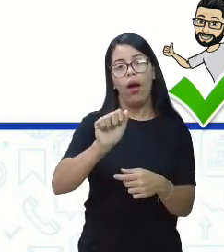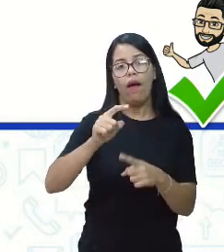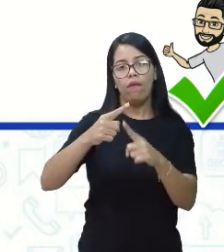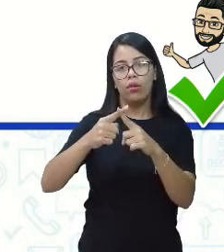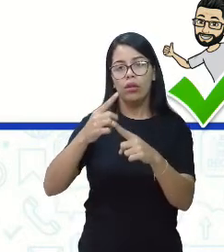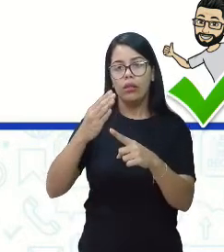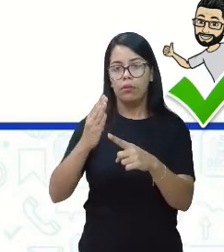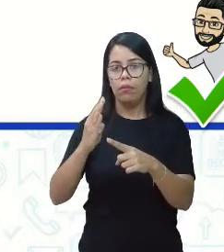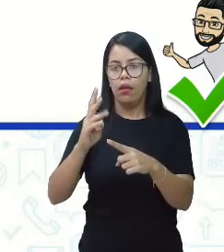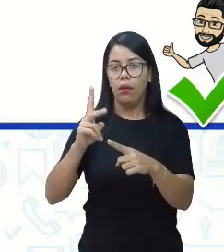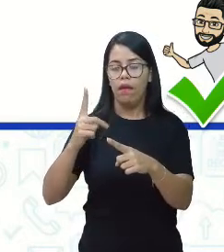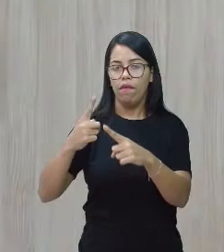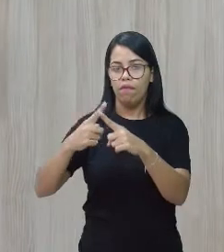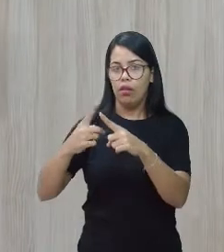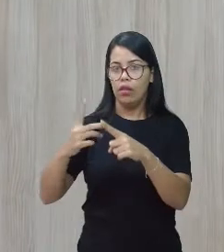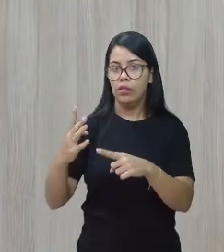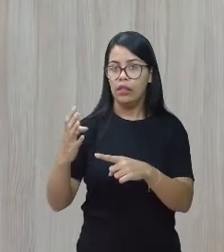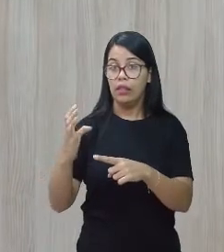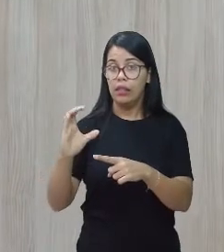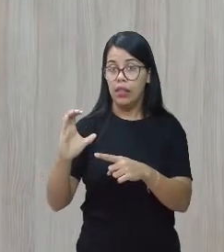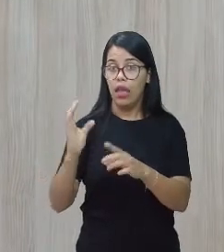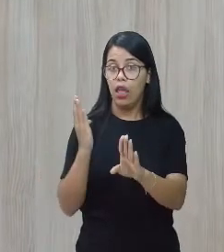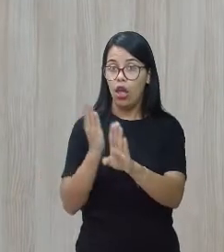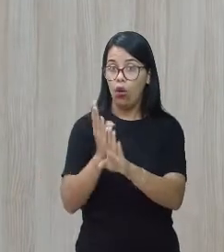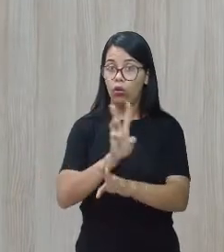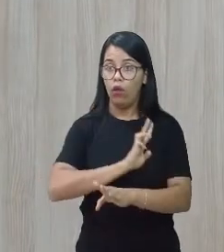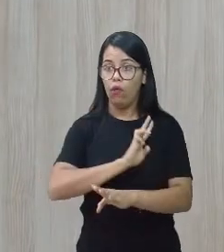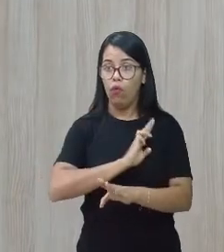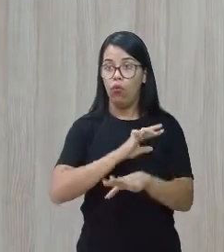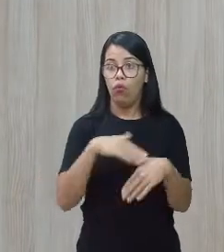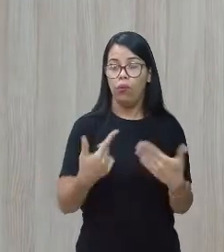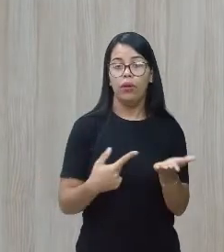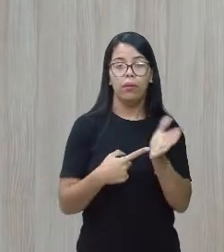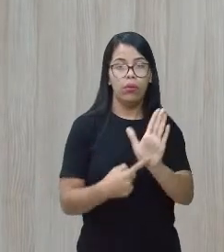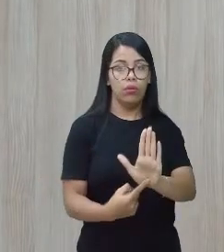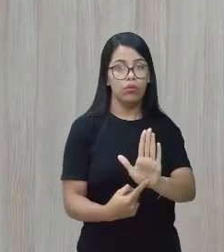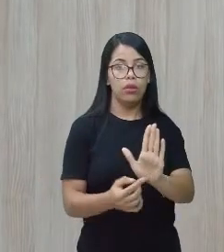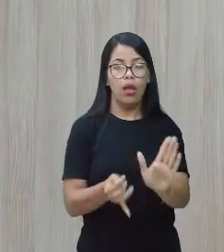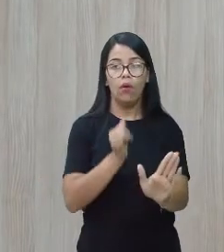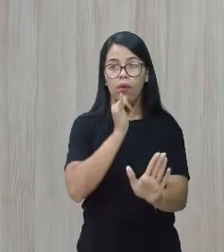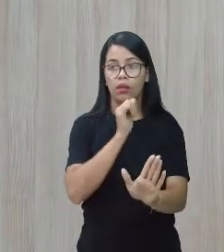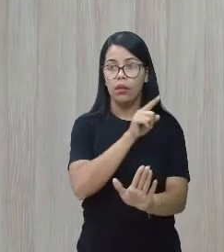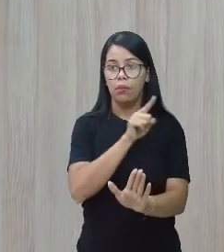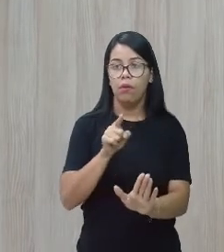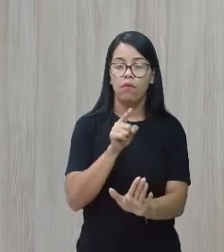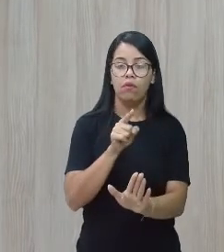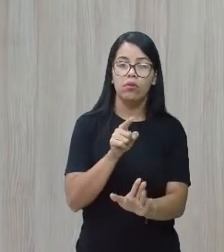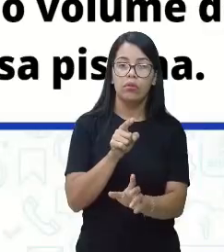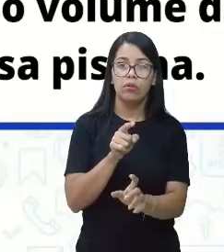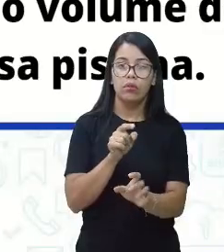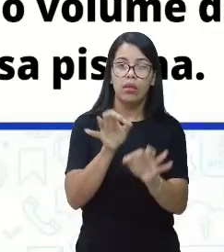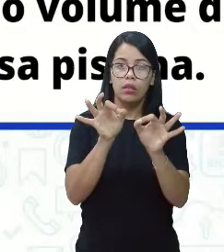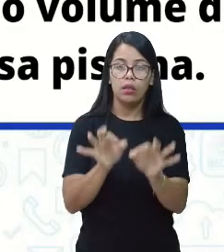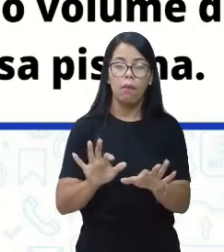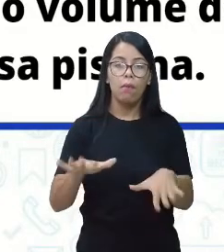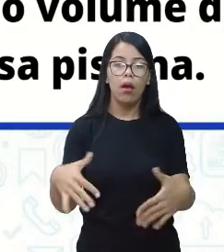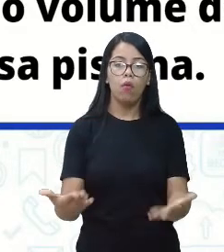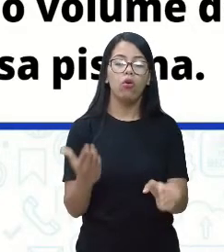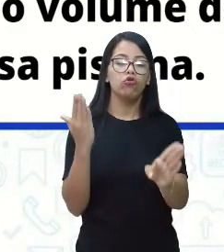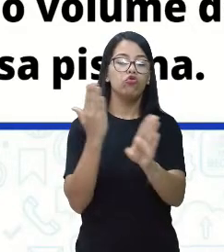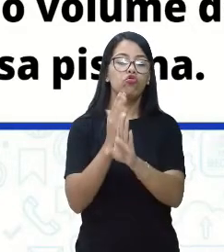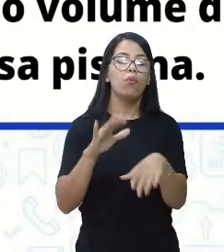C. Show de bola? E aí eu deixei um exemplinho aí, ó, certo? Para você determinar o volume